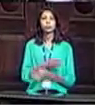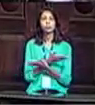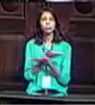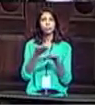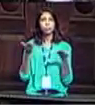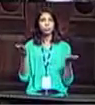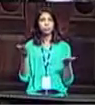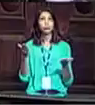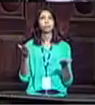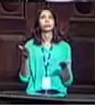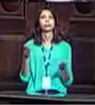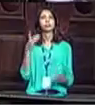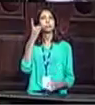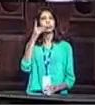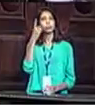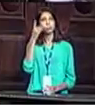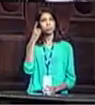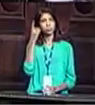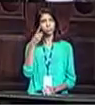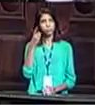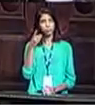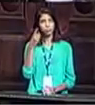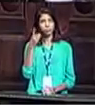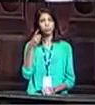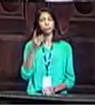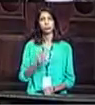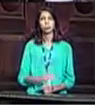senhoras e senhores deputados.